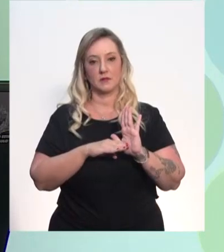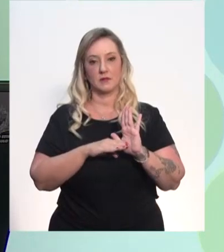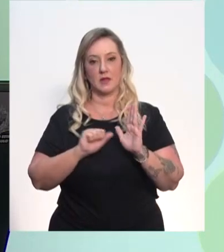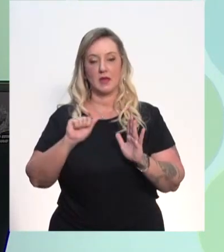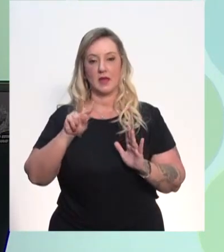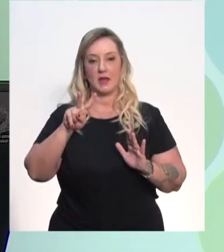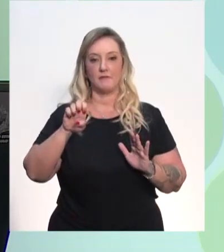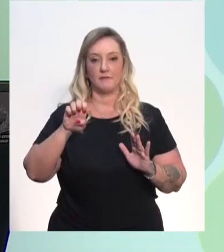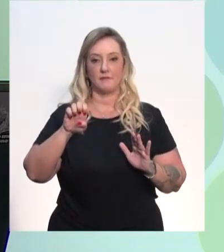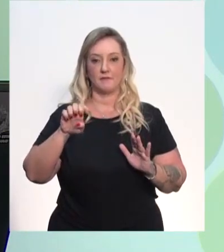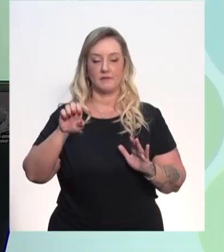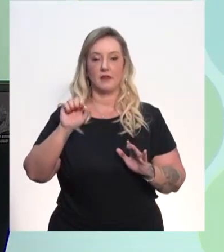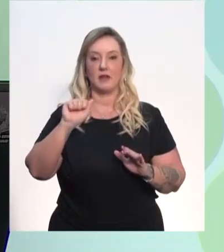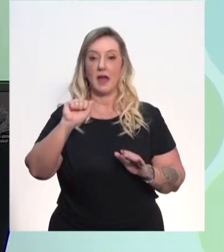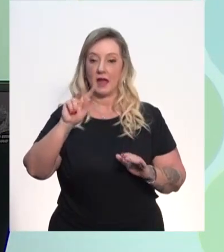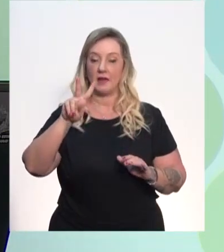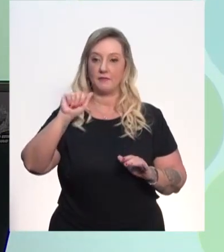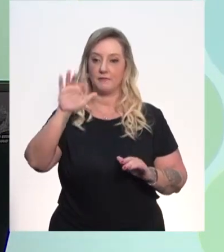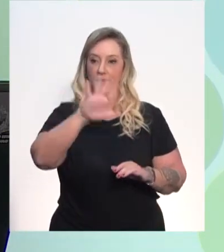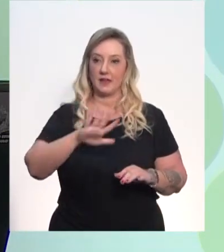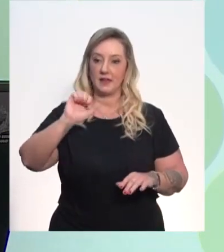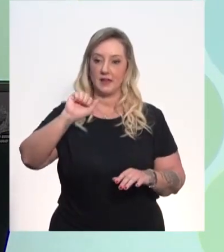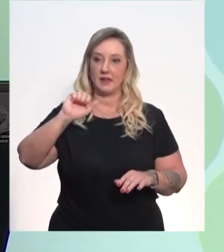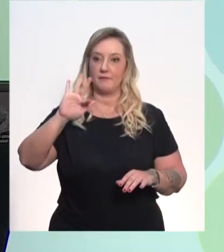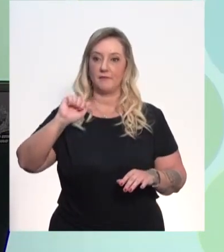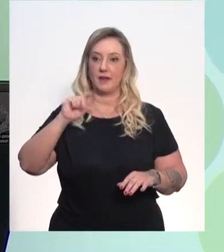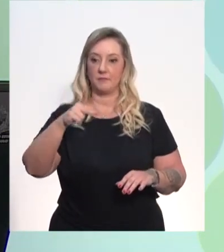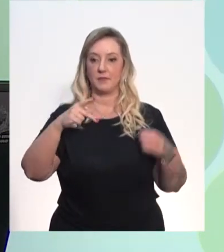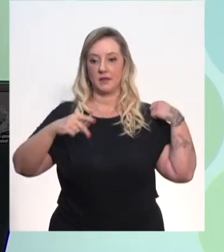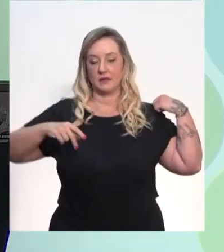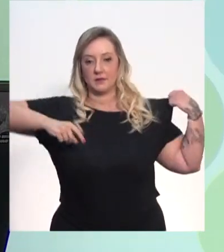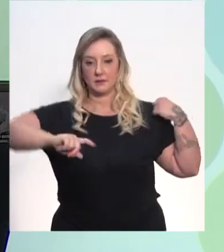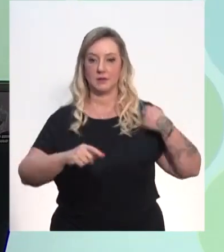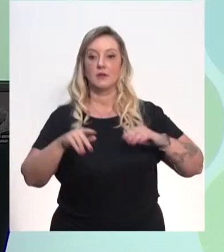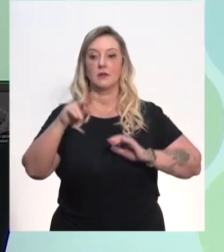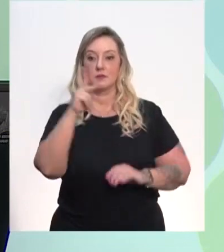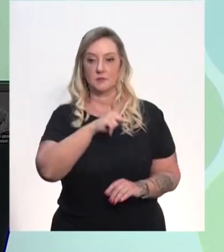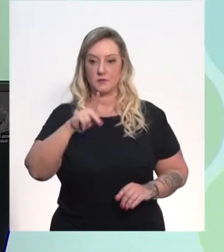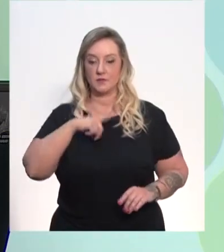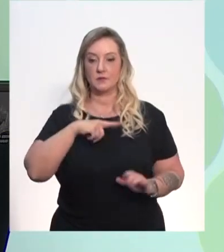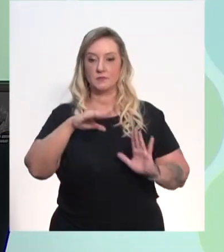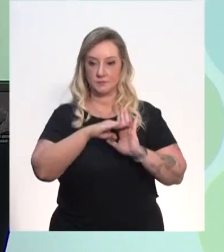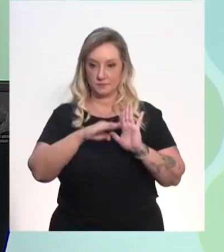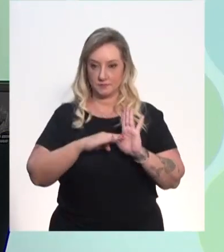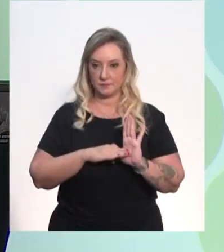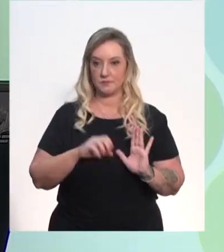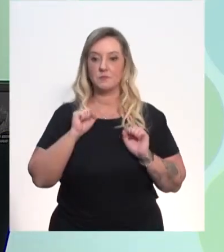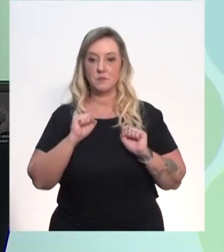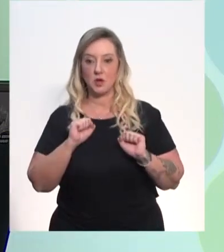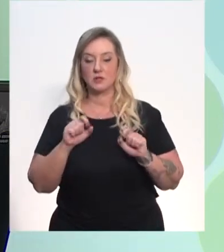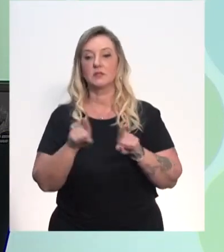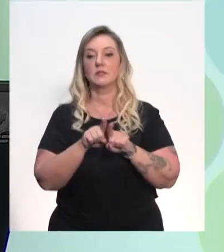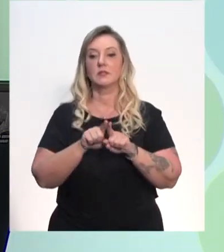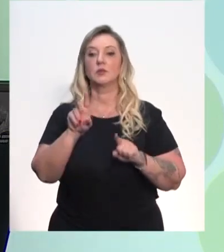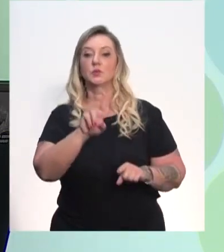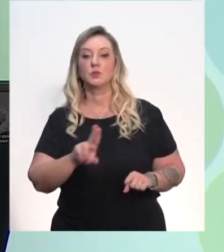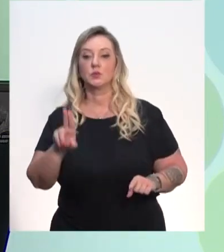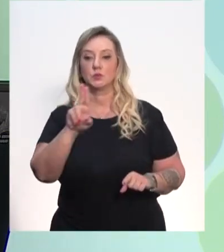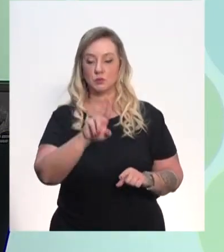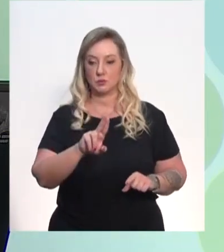organizar os seus professores para desenvolver essa ATPC e a própria linguagem. De qualquer forma,